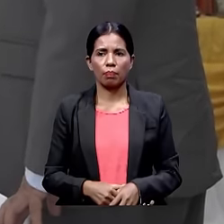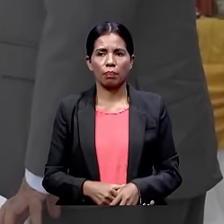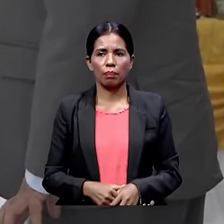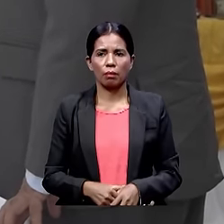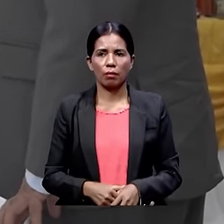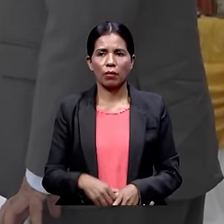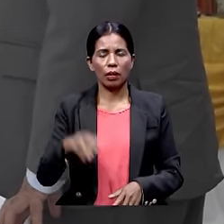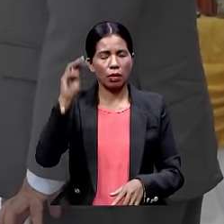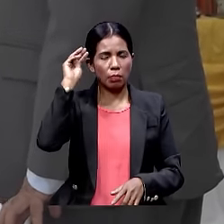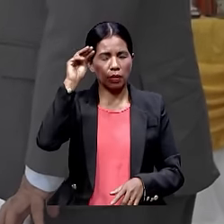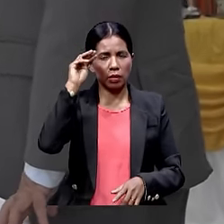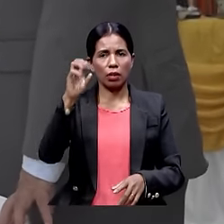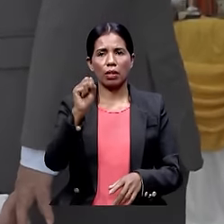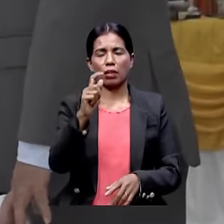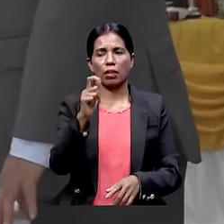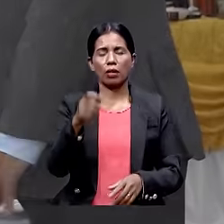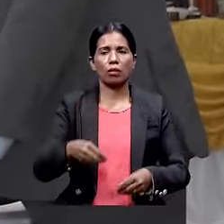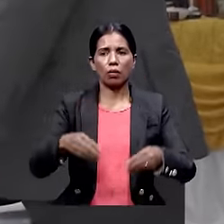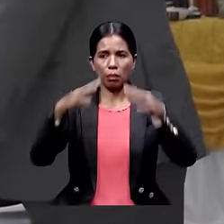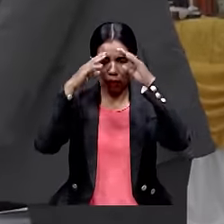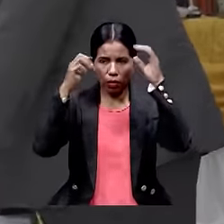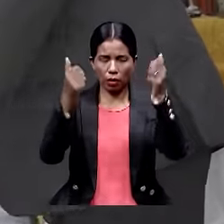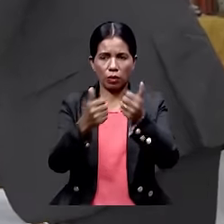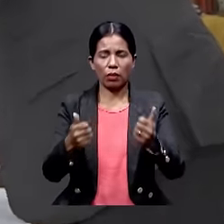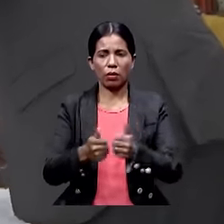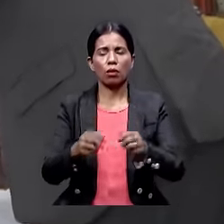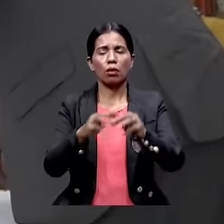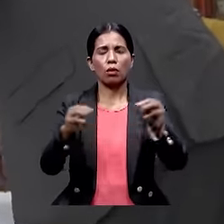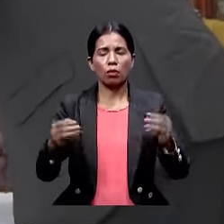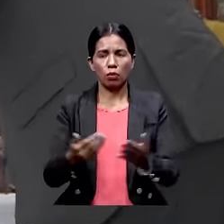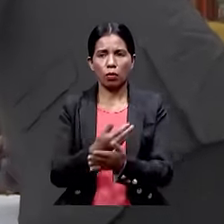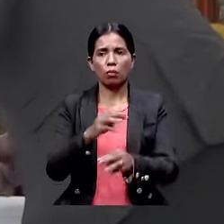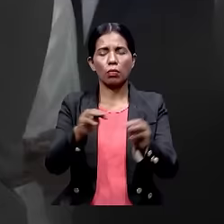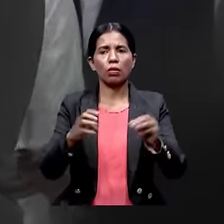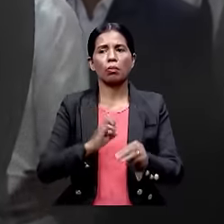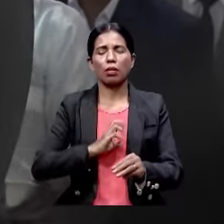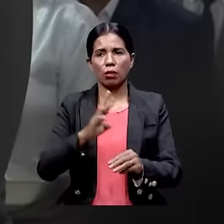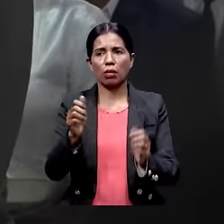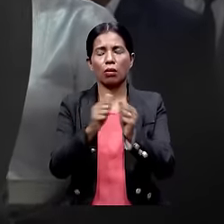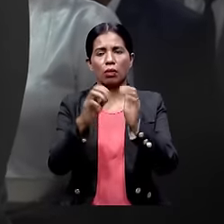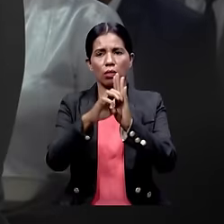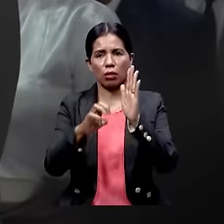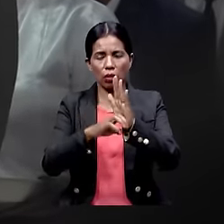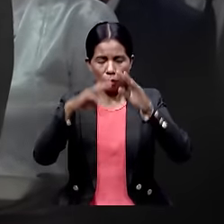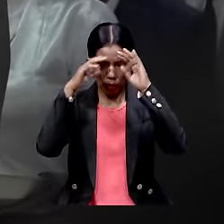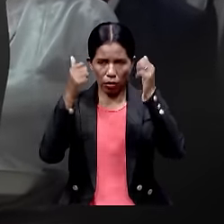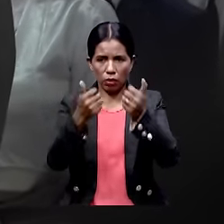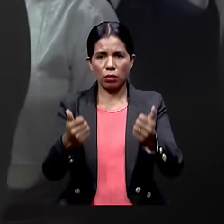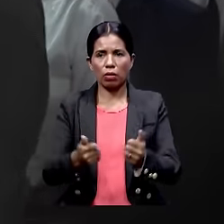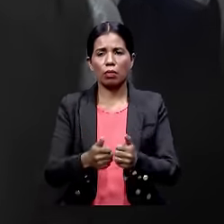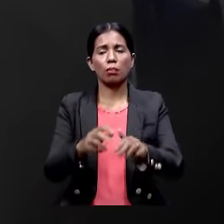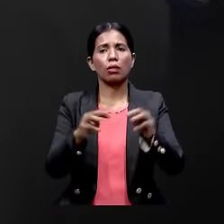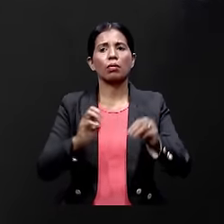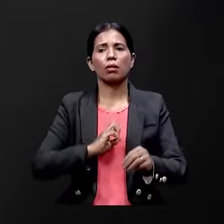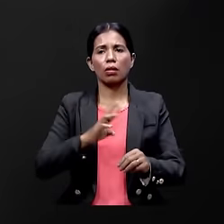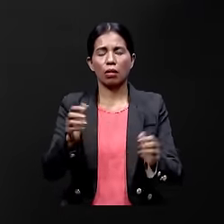Foi o ministro da administração estatal, foi possível presidente e autoridade foi o município Permeira, onde a estrutura foi na Laixne. Presidente e autoridade cessante do município